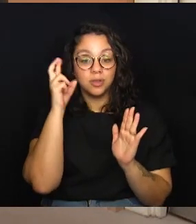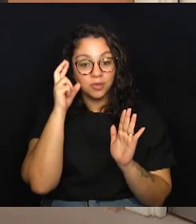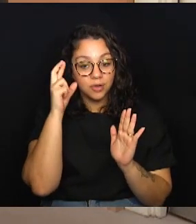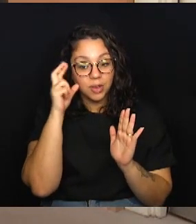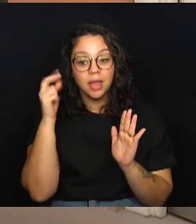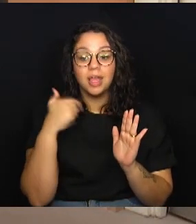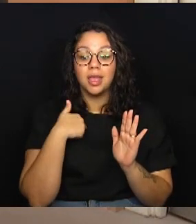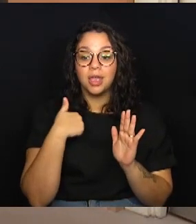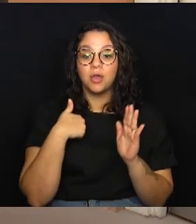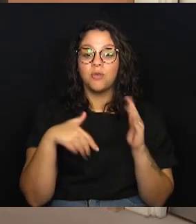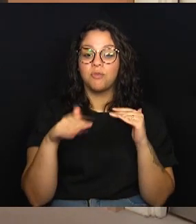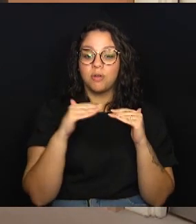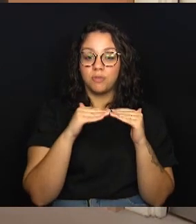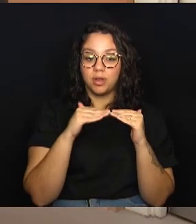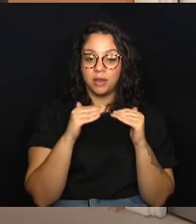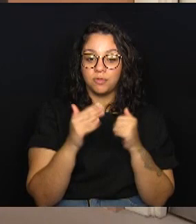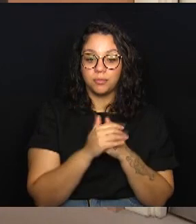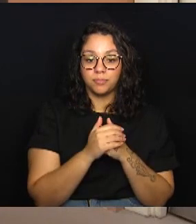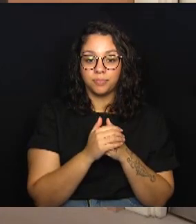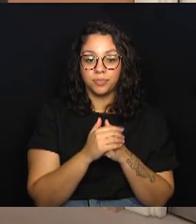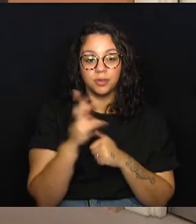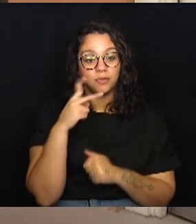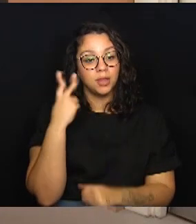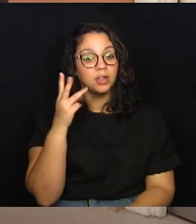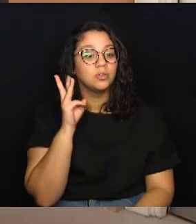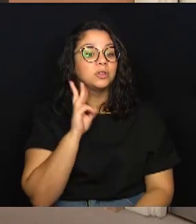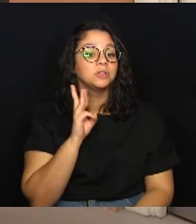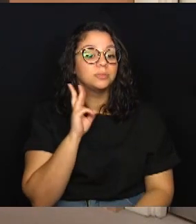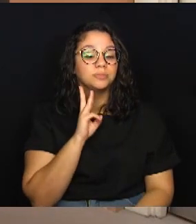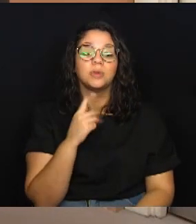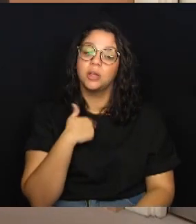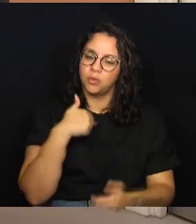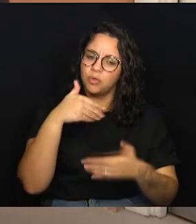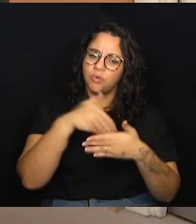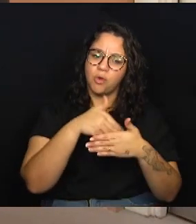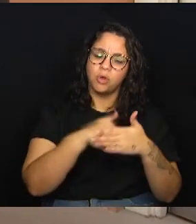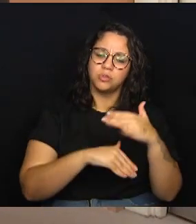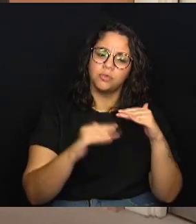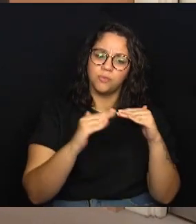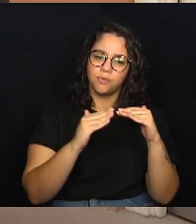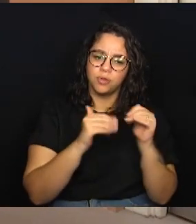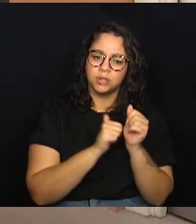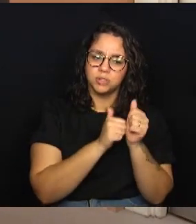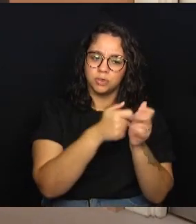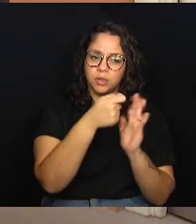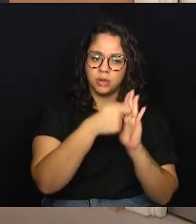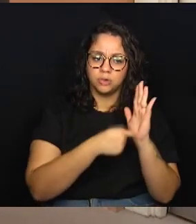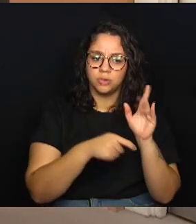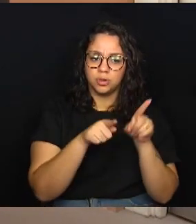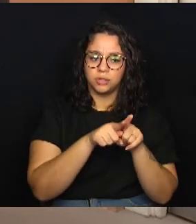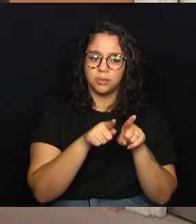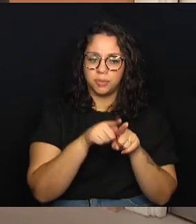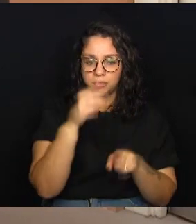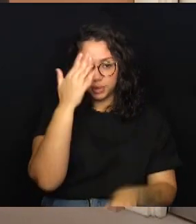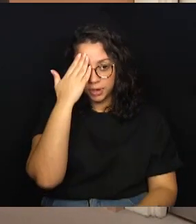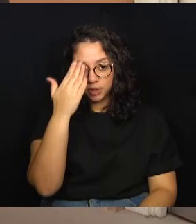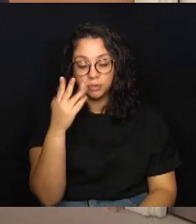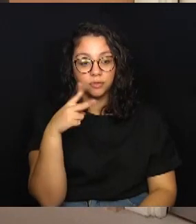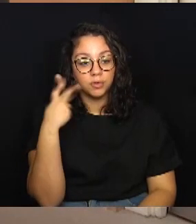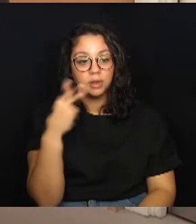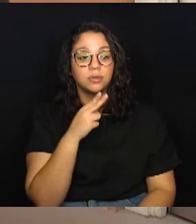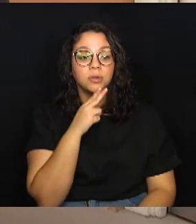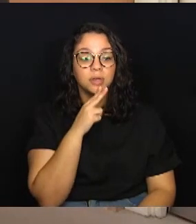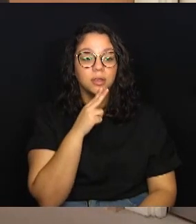sugerido pelo vereador Carlinhos camelô sou favorável senhor presidente Obrigado Vereador Cecílio voto favorável